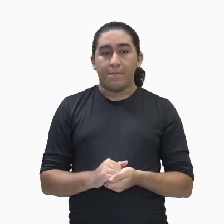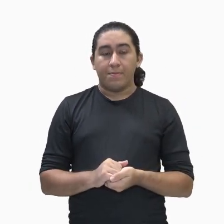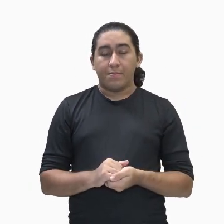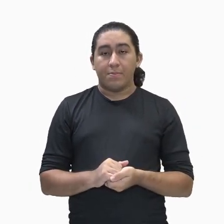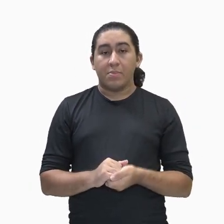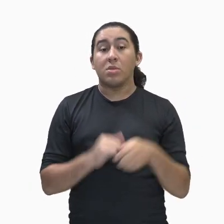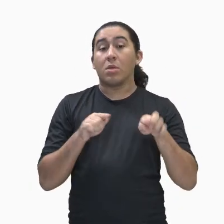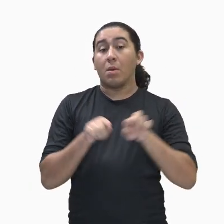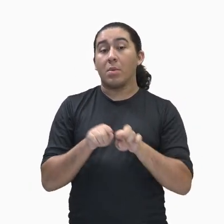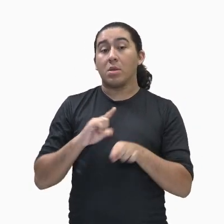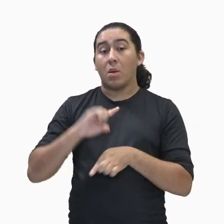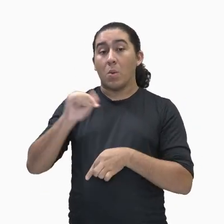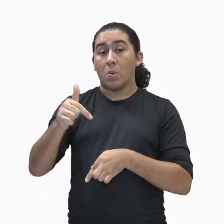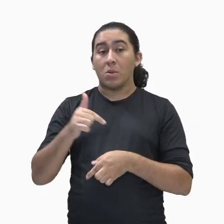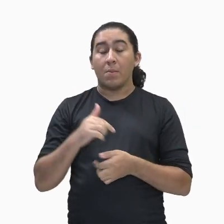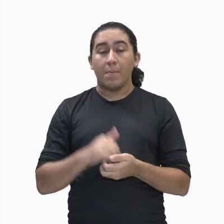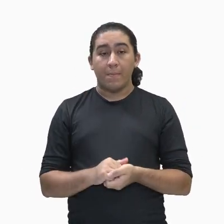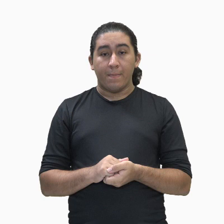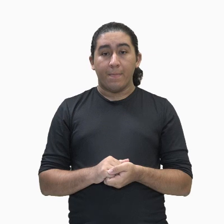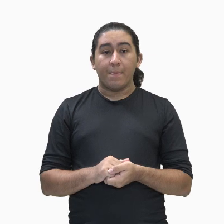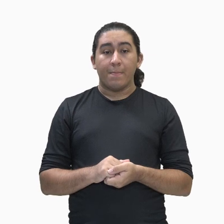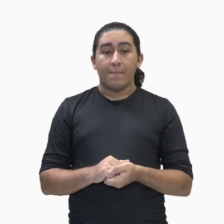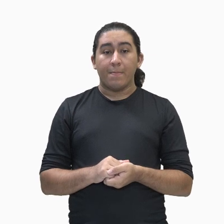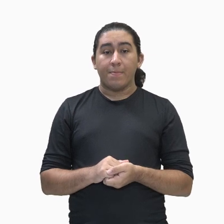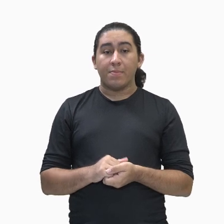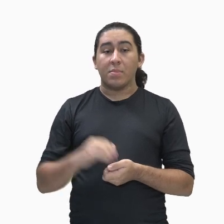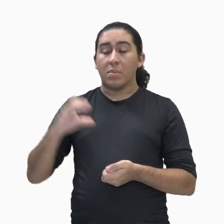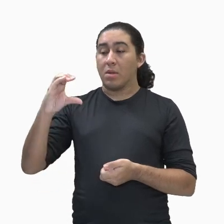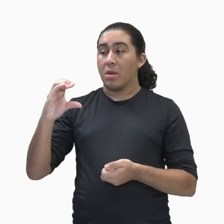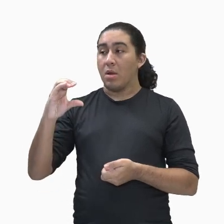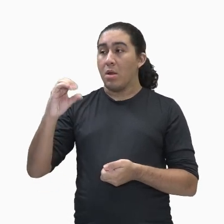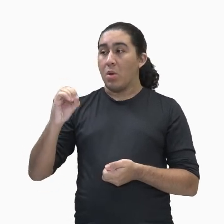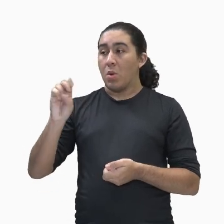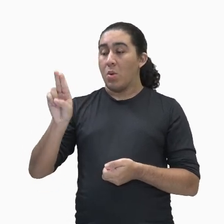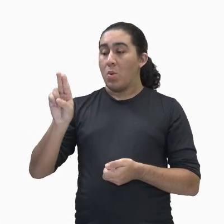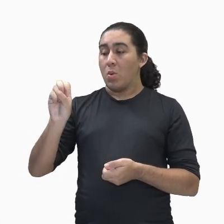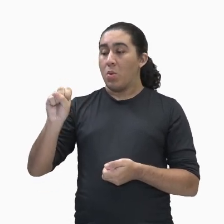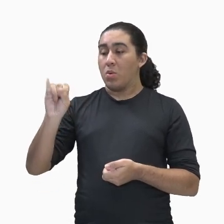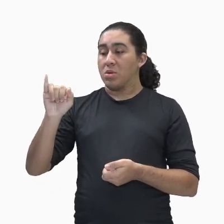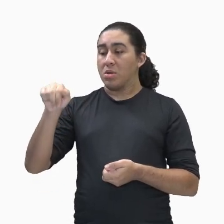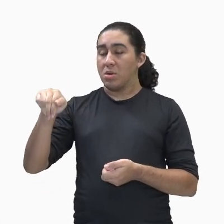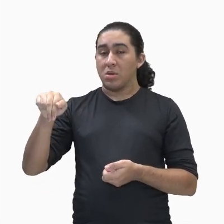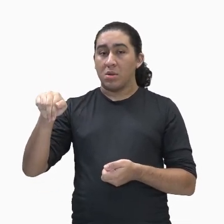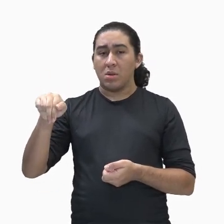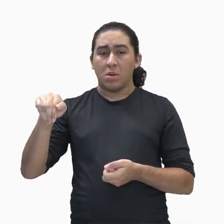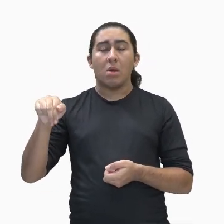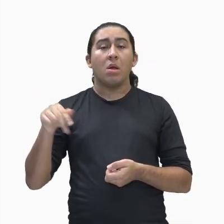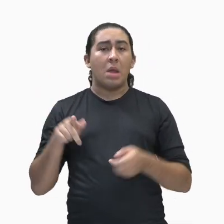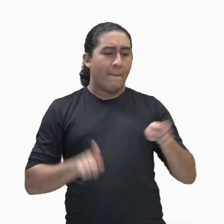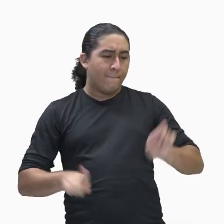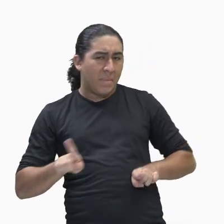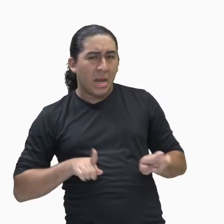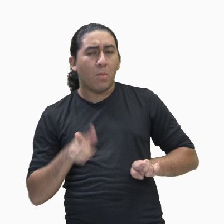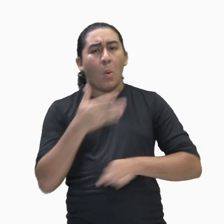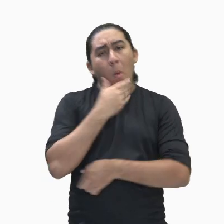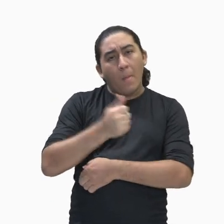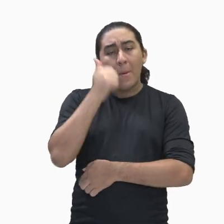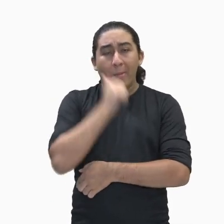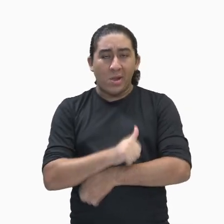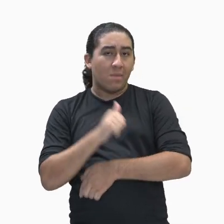com calma, essas palavras aqui da relação entre eles na nossa lista. E vamos anotar também. Então, a